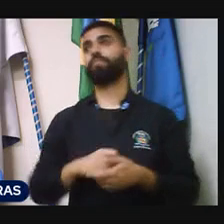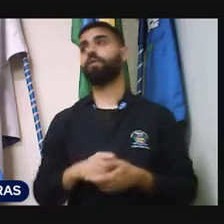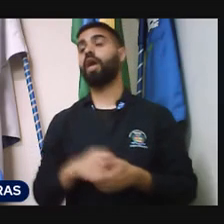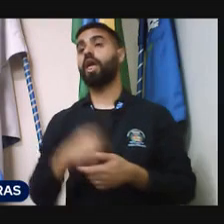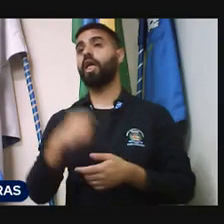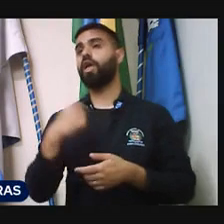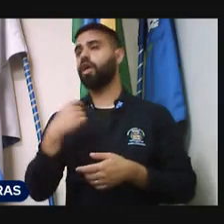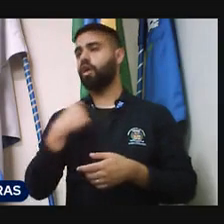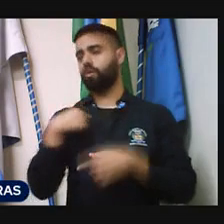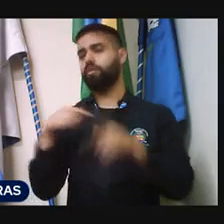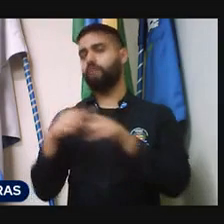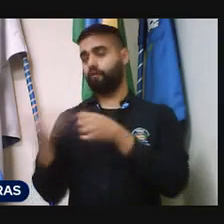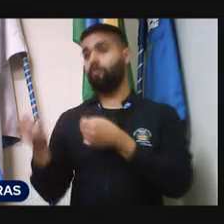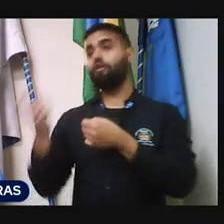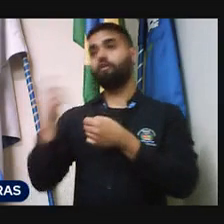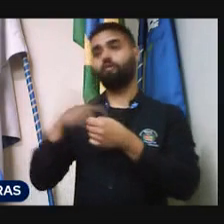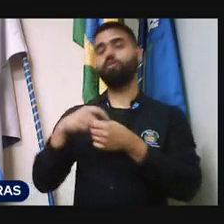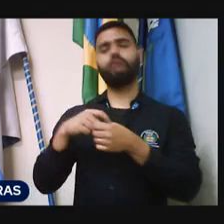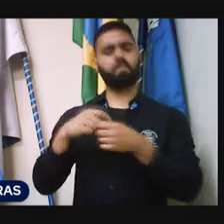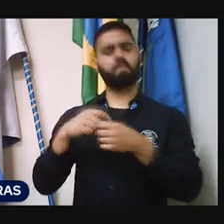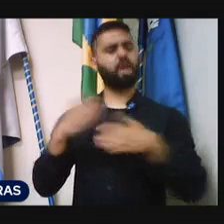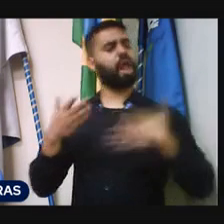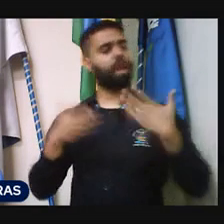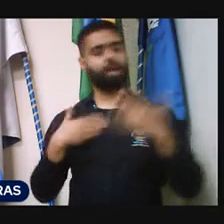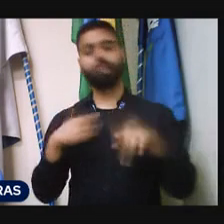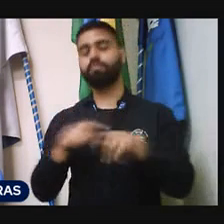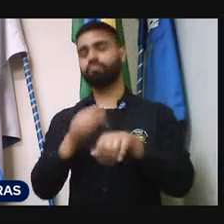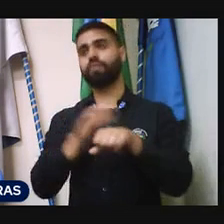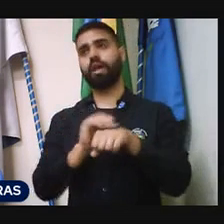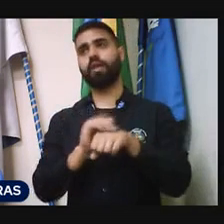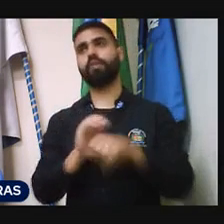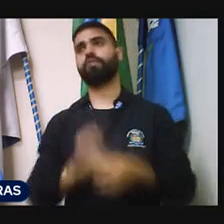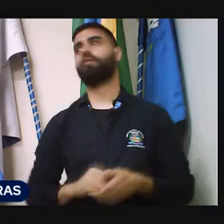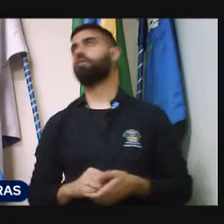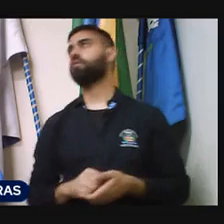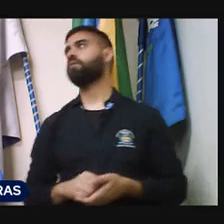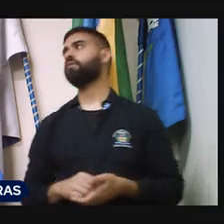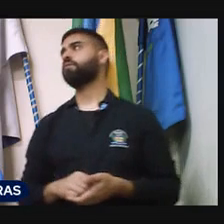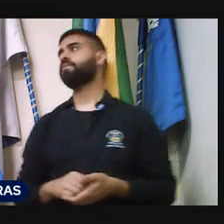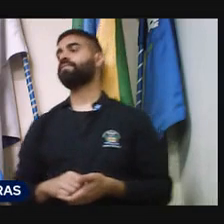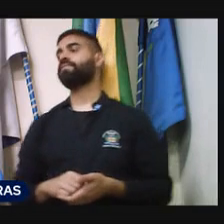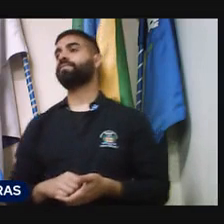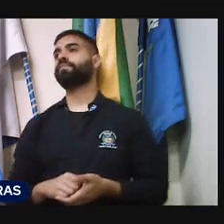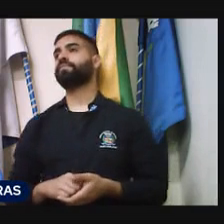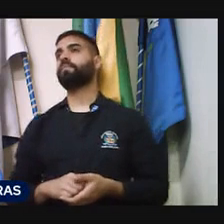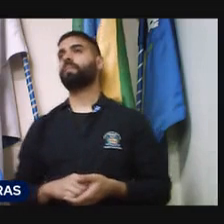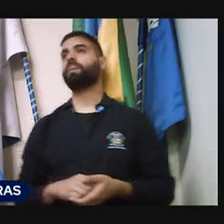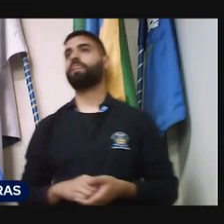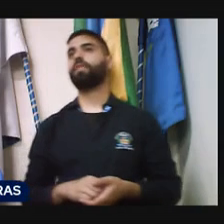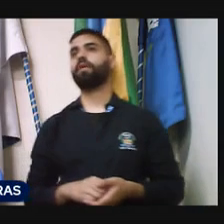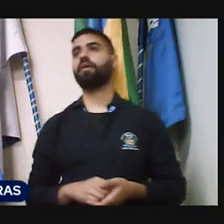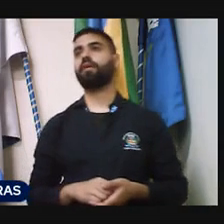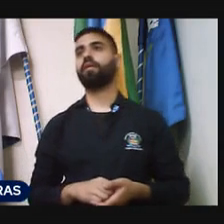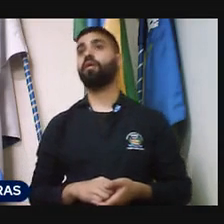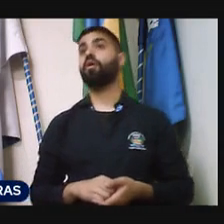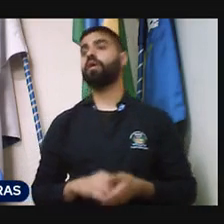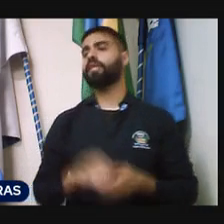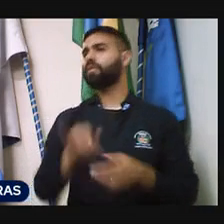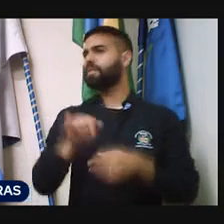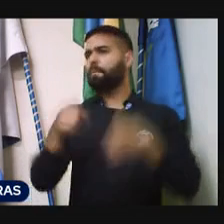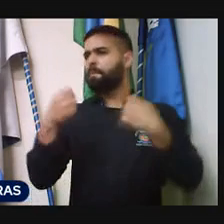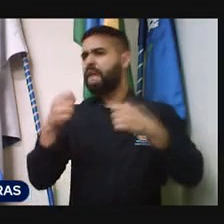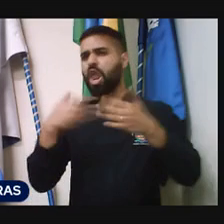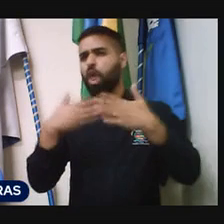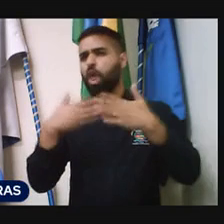estarei voltando atender lá mostra satisfação com muitos carinhos tá então podem confiar em mim o que